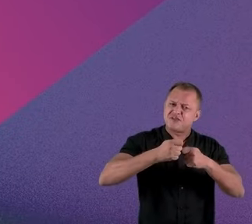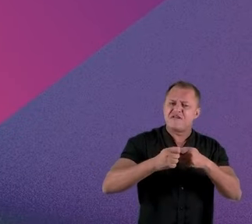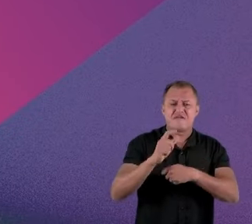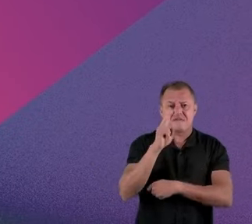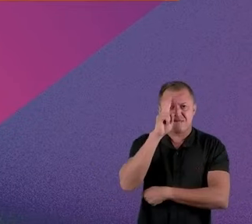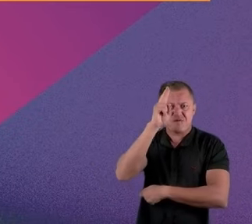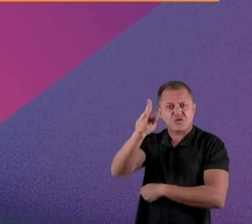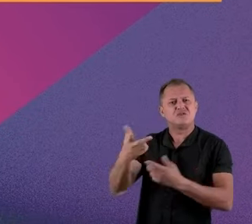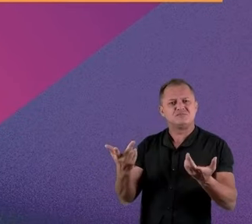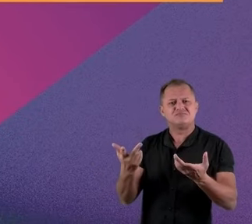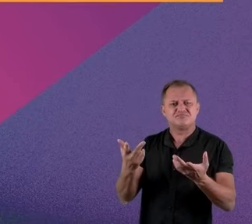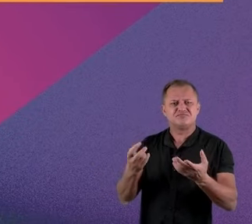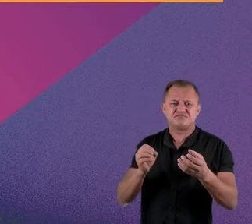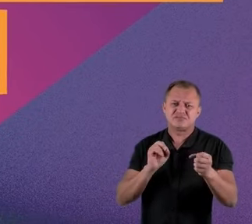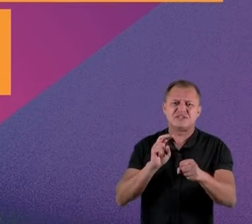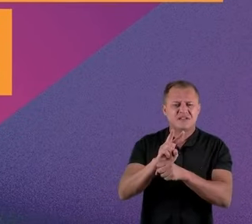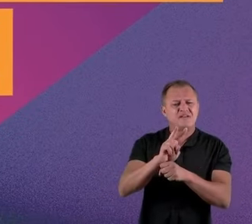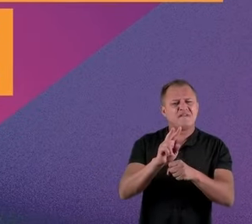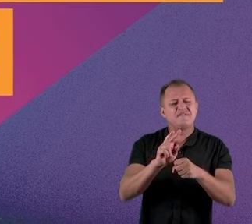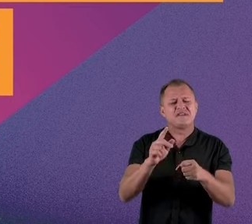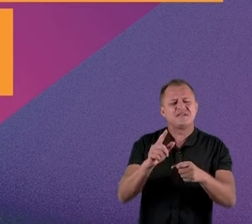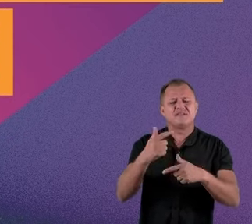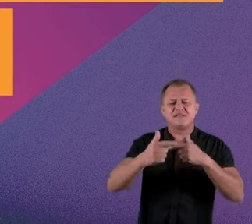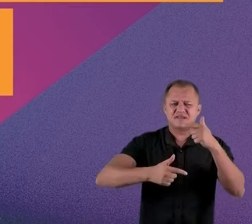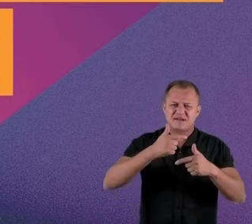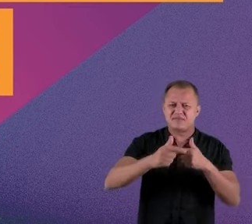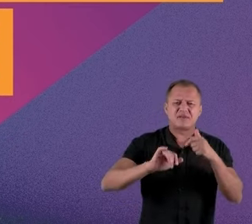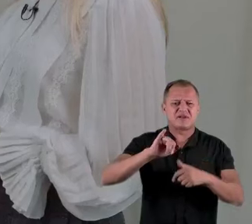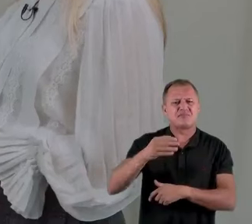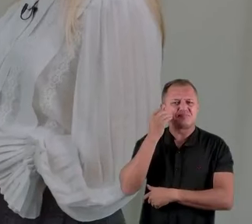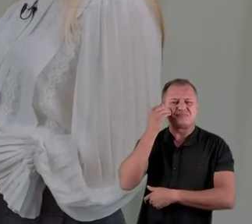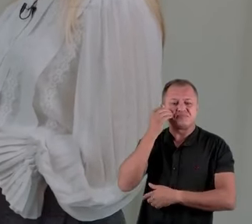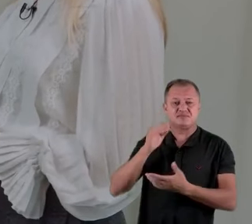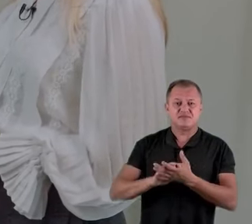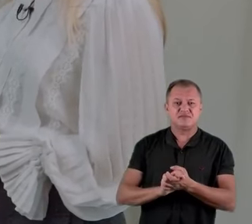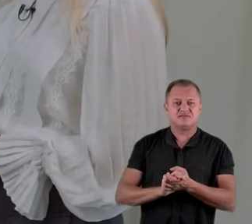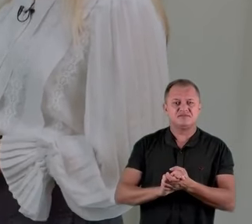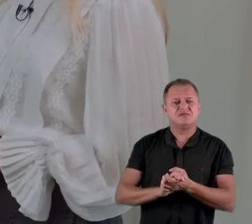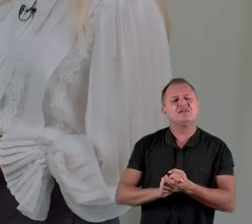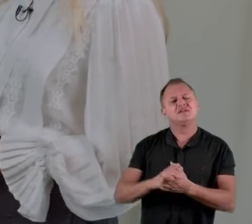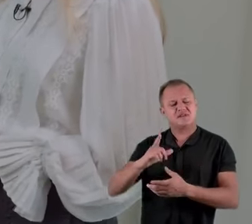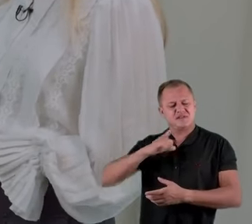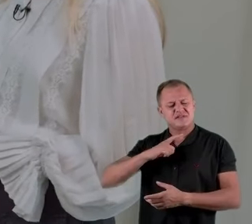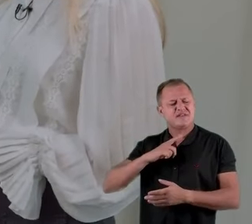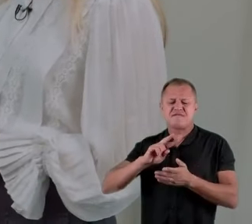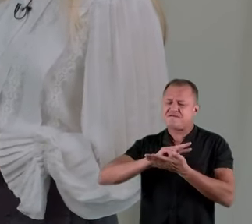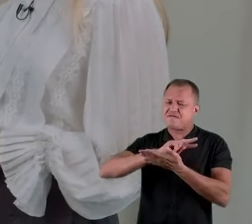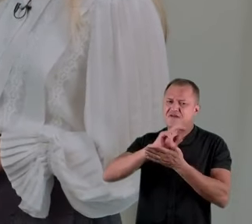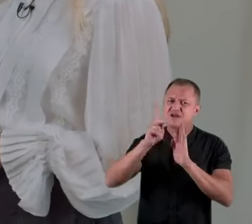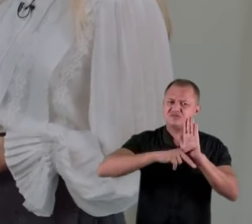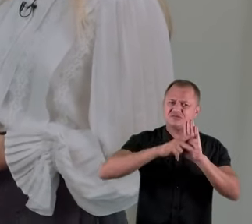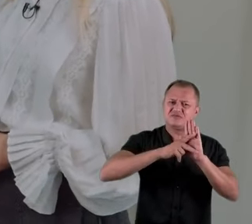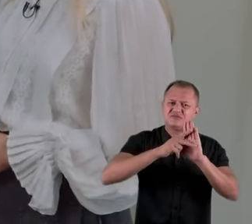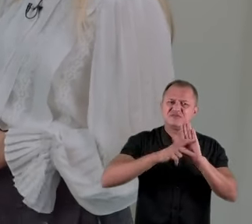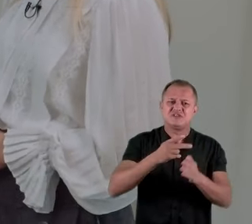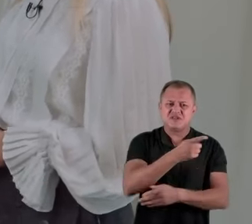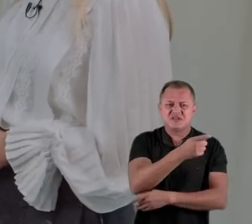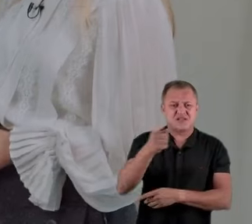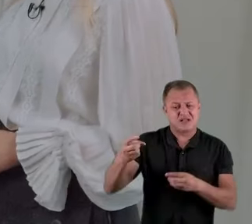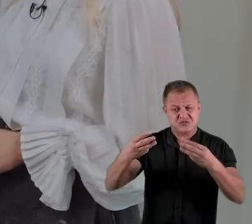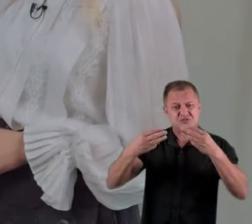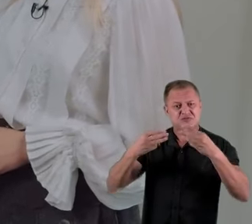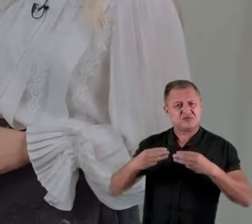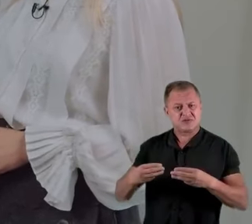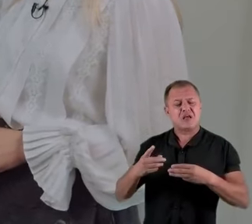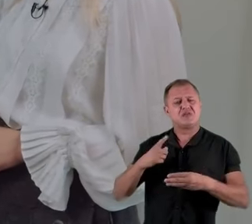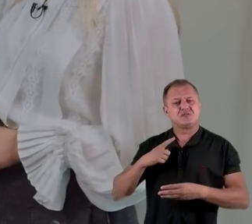mais forte, com a geração de empregos e oportunidades. Vamos trazer muitos projetos para o senhor no